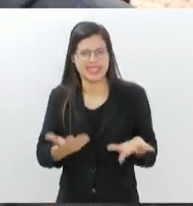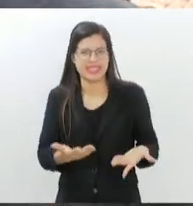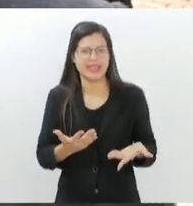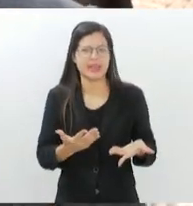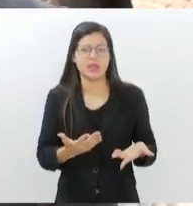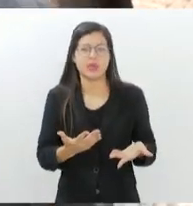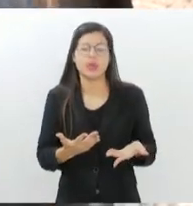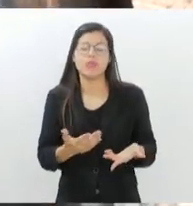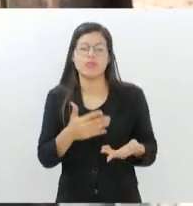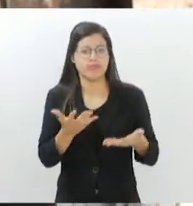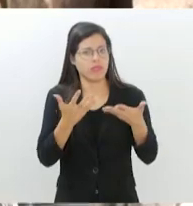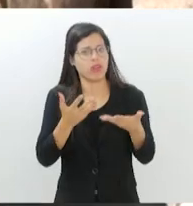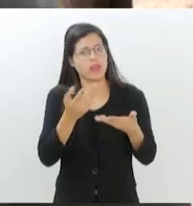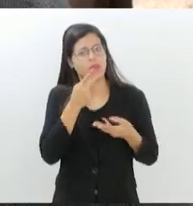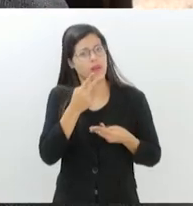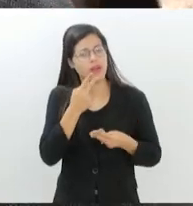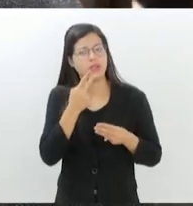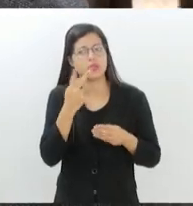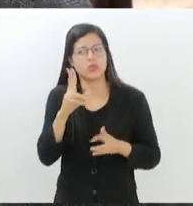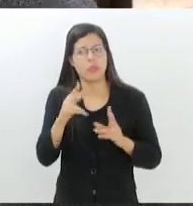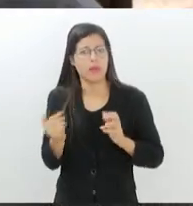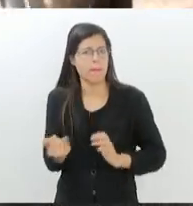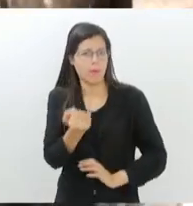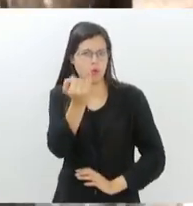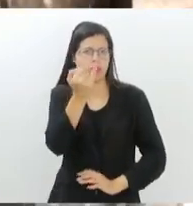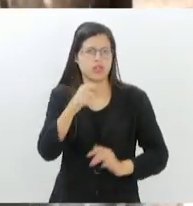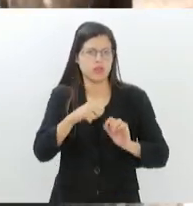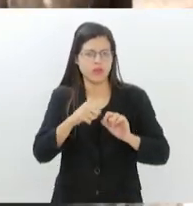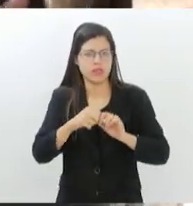importância de realizar esse exame. Olha,